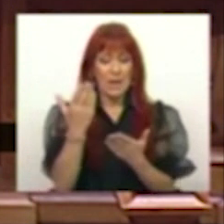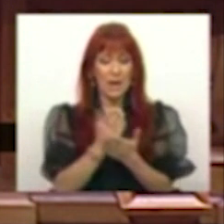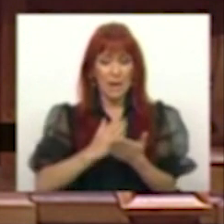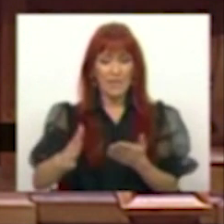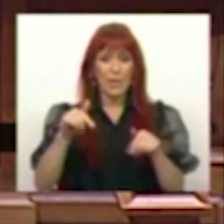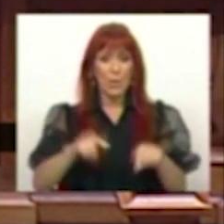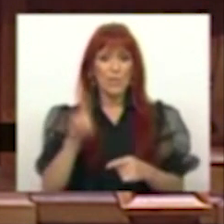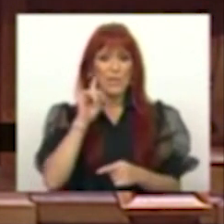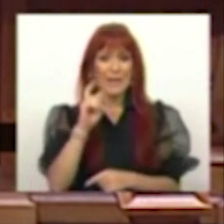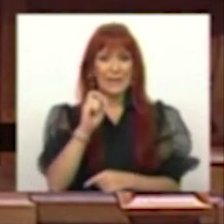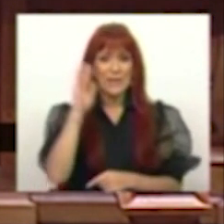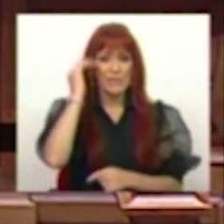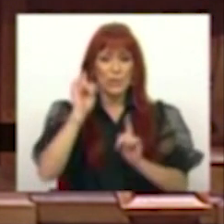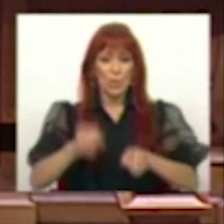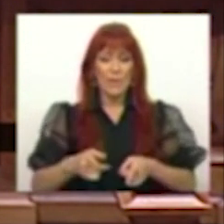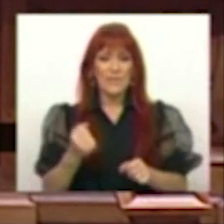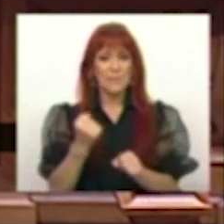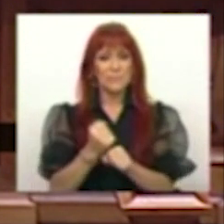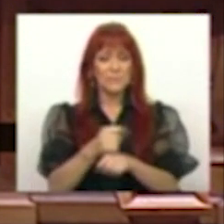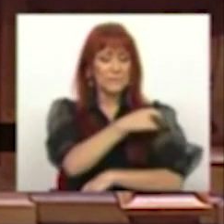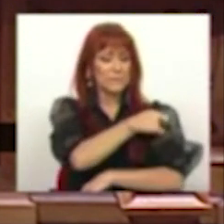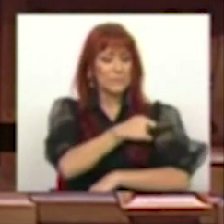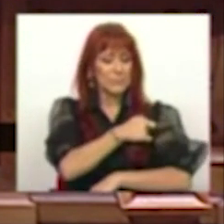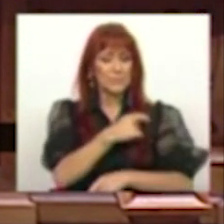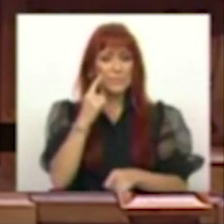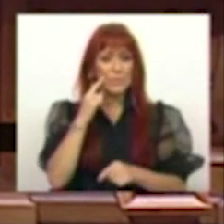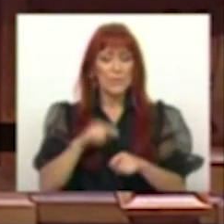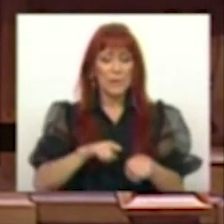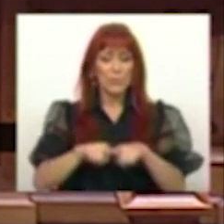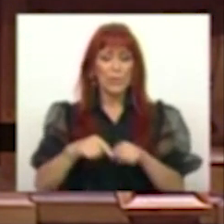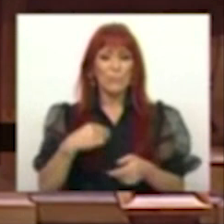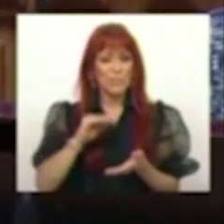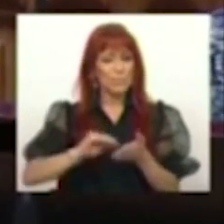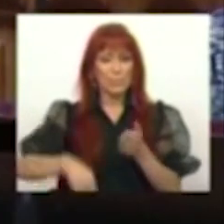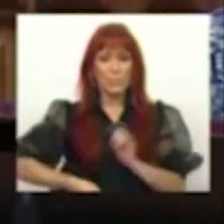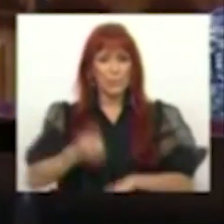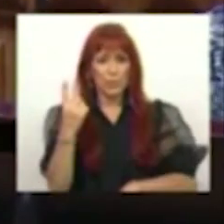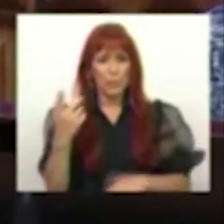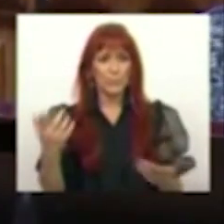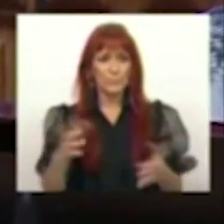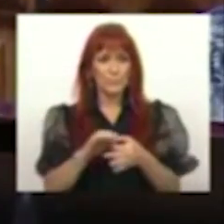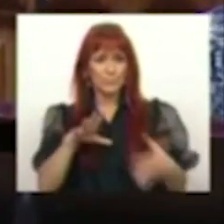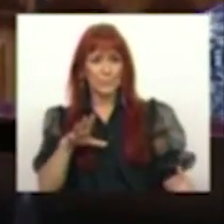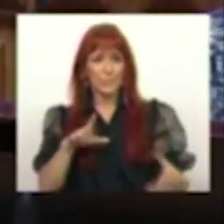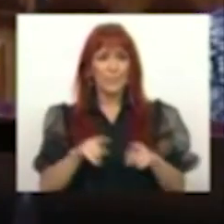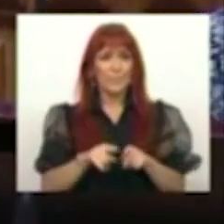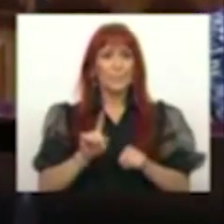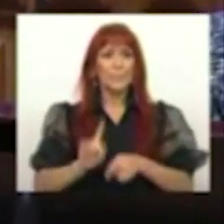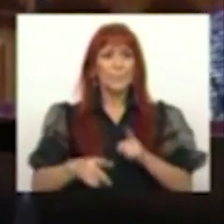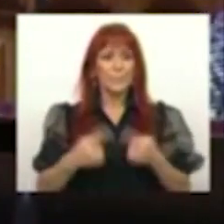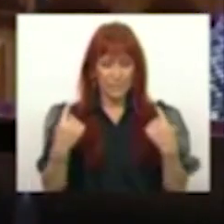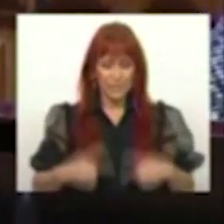de hoje, 3 de fevereiro, passará a exercer o seu mandato como deputada não inscrita, o que significa